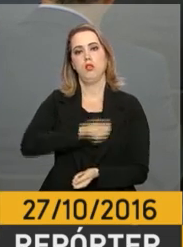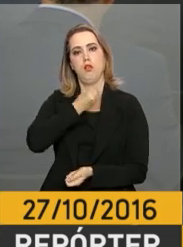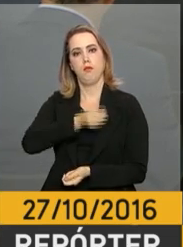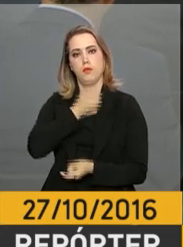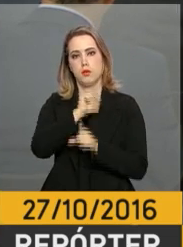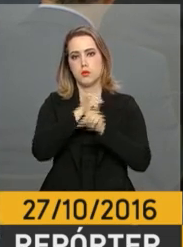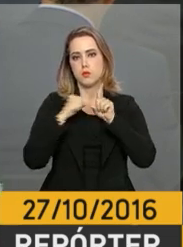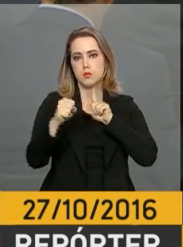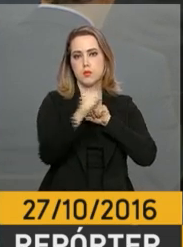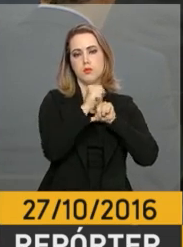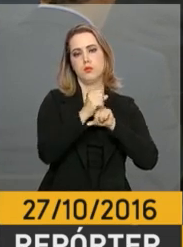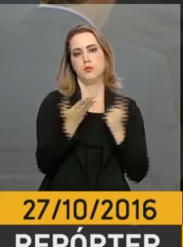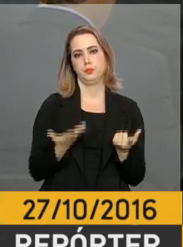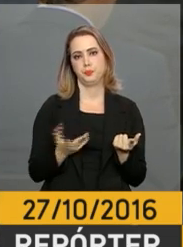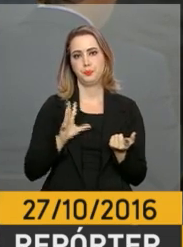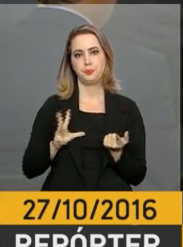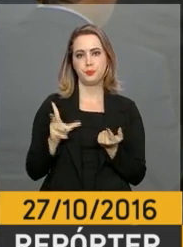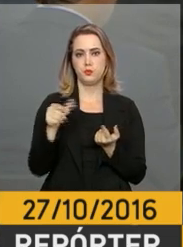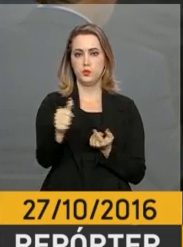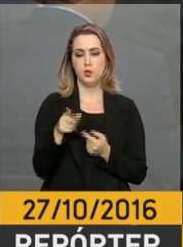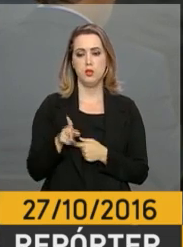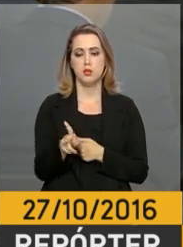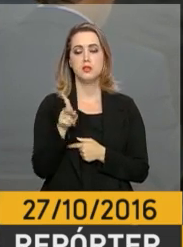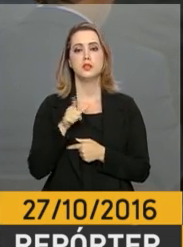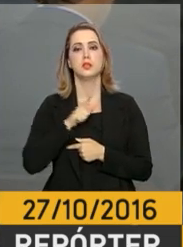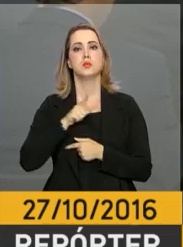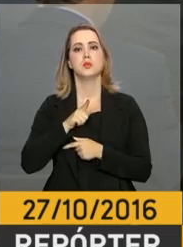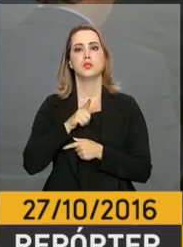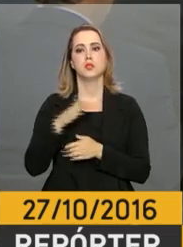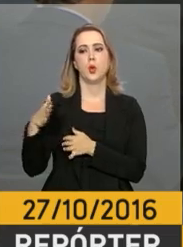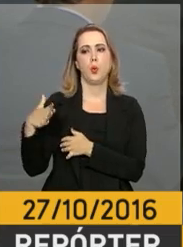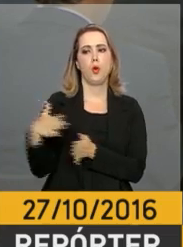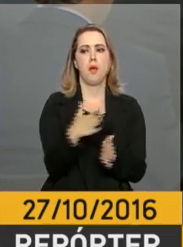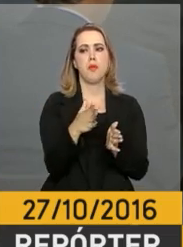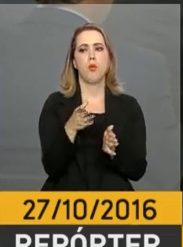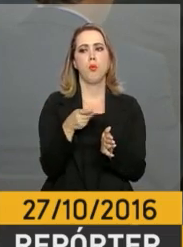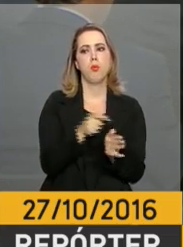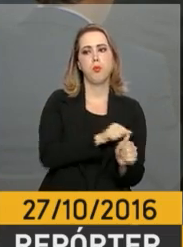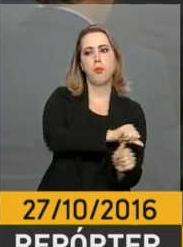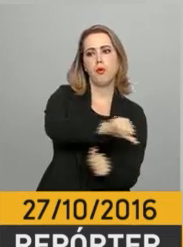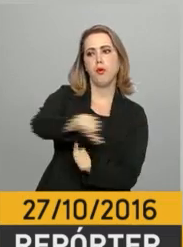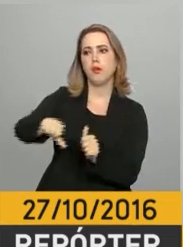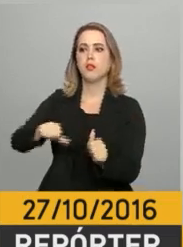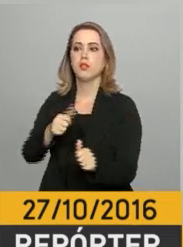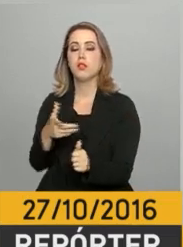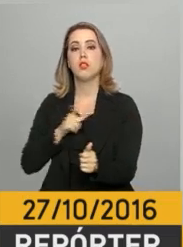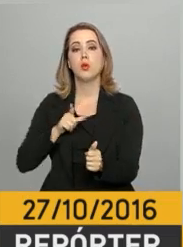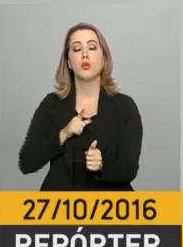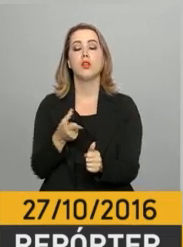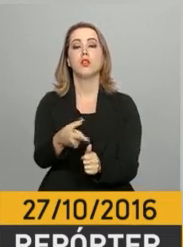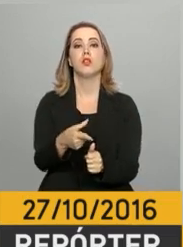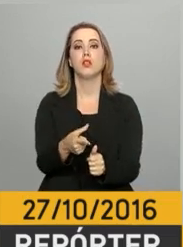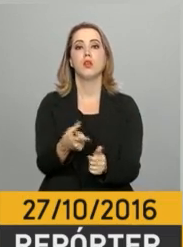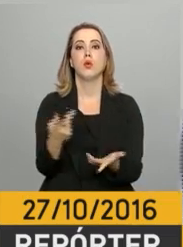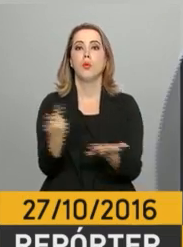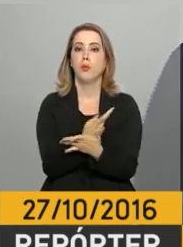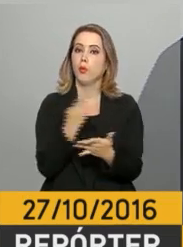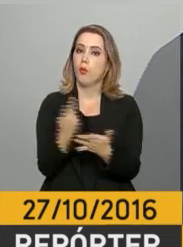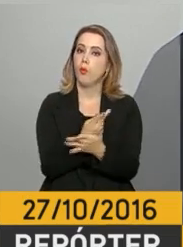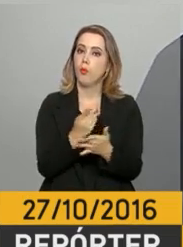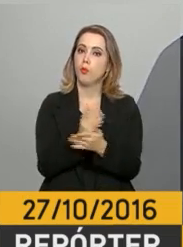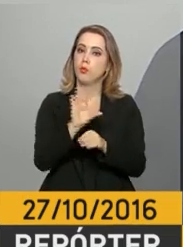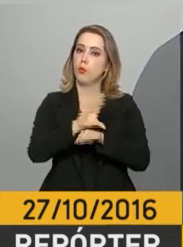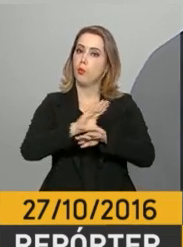desvio daquilo que está programado para a vida social O que há é uma violação à constituição que foi